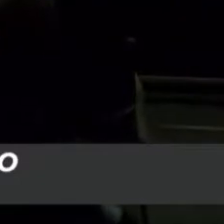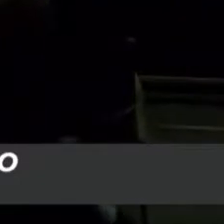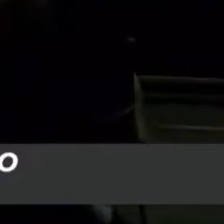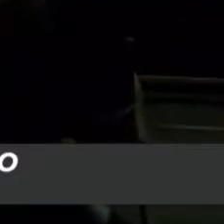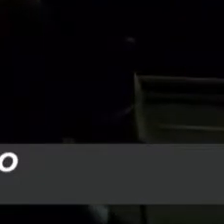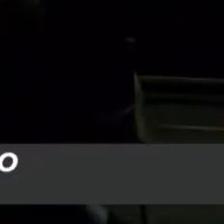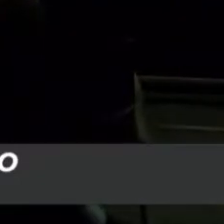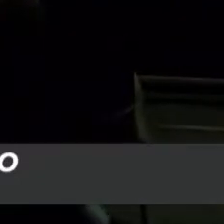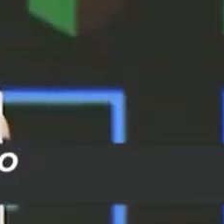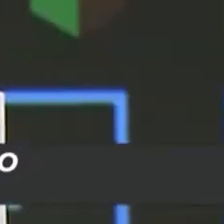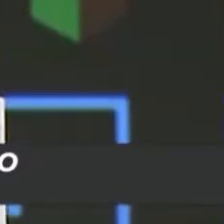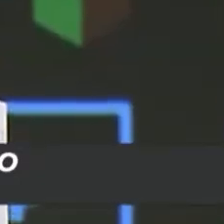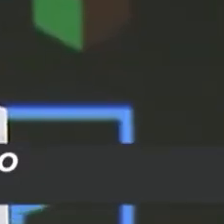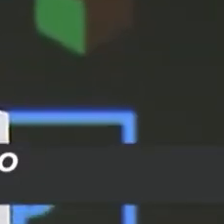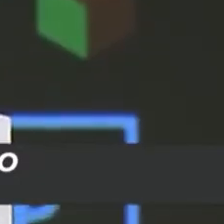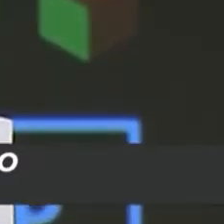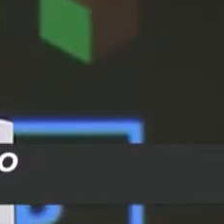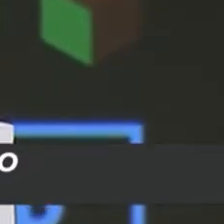Olha,